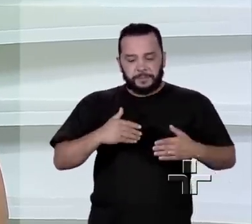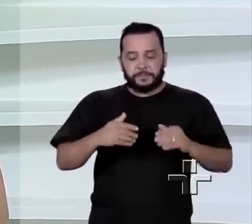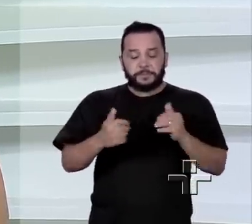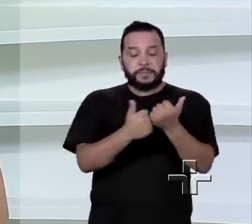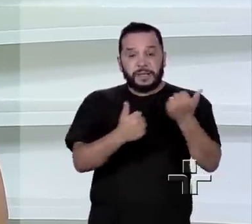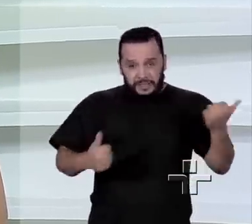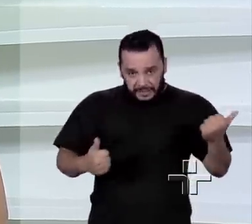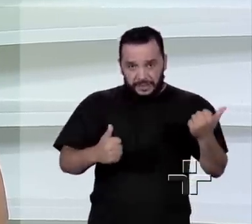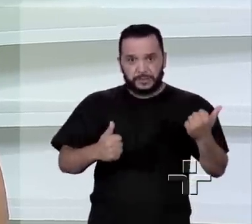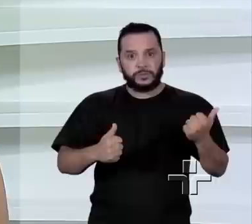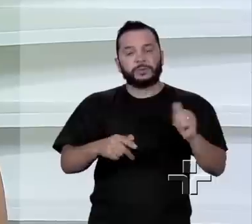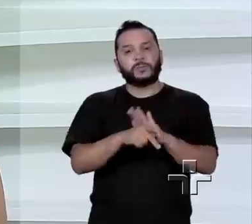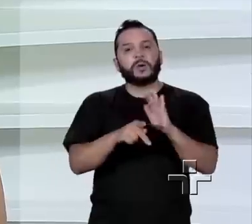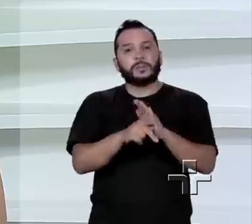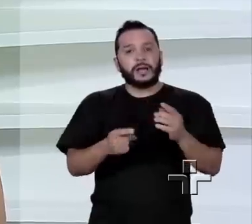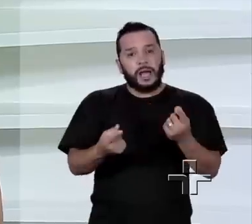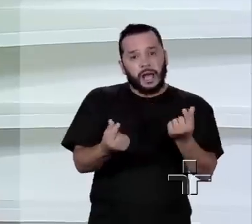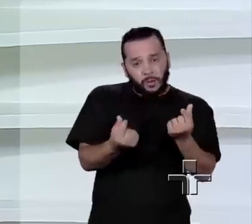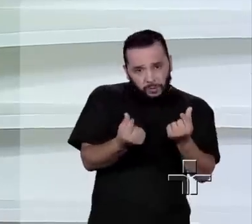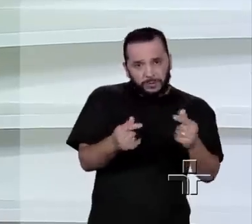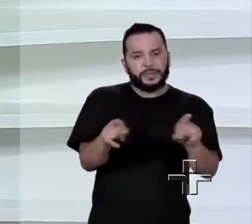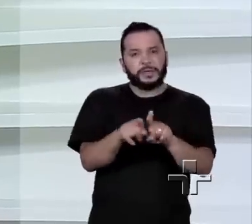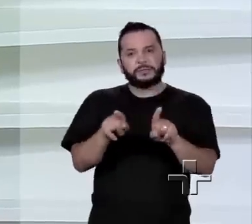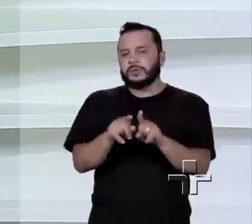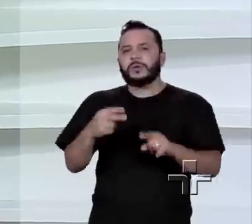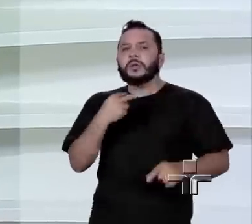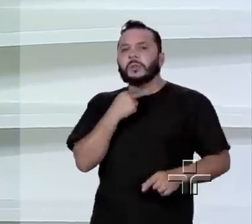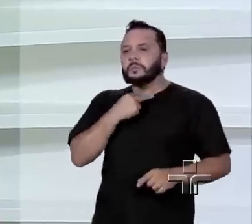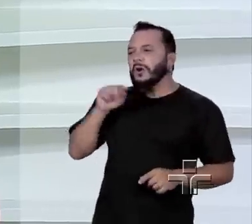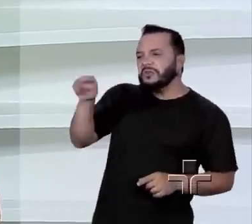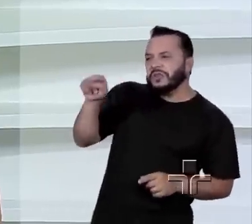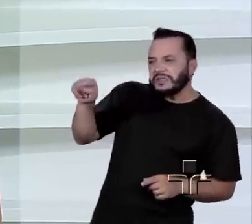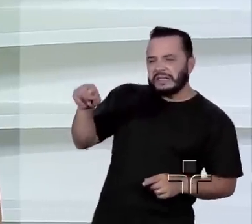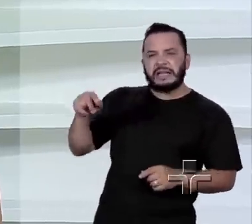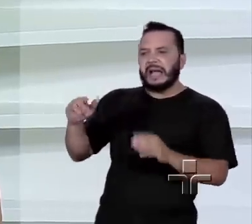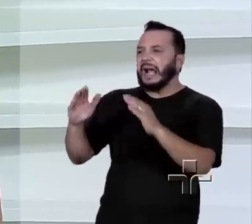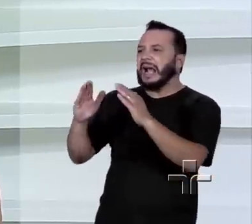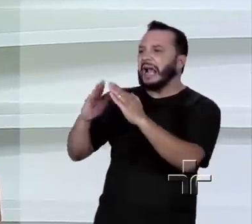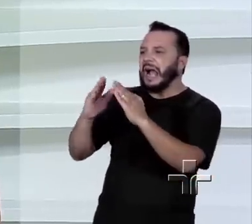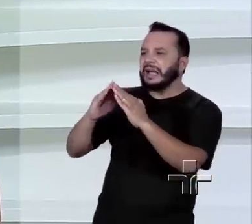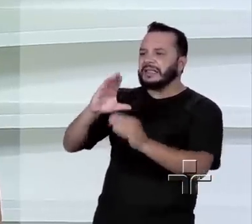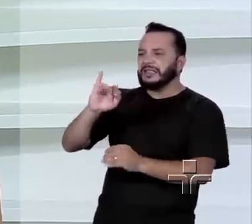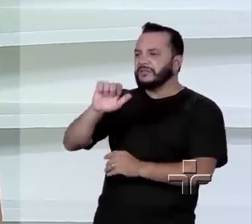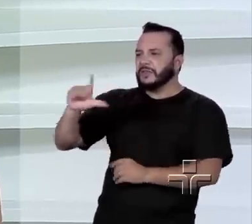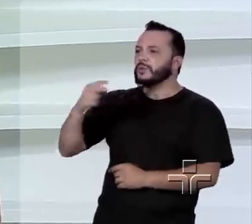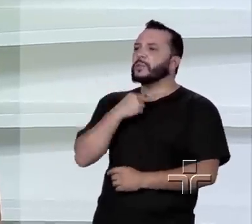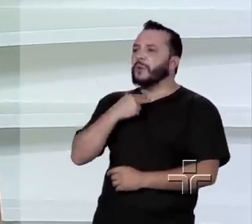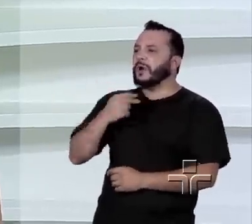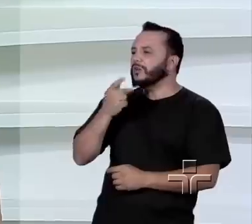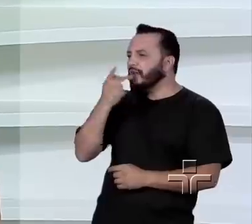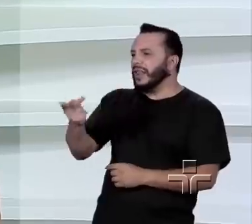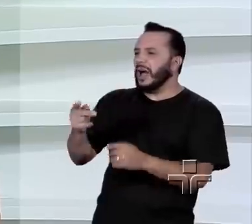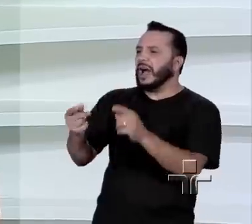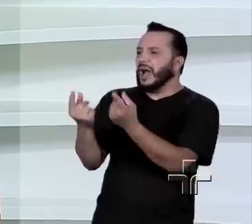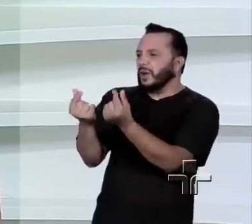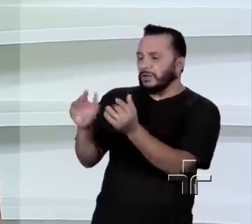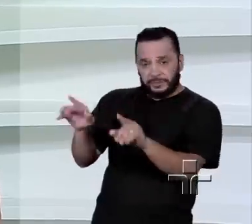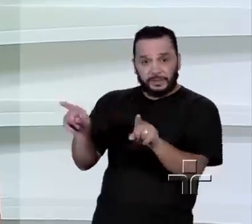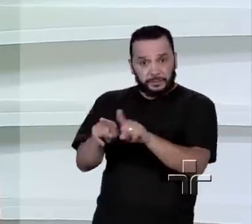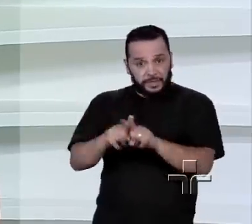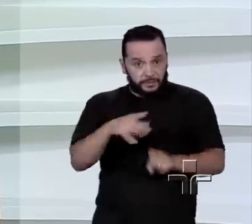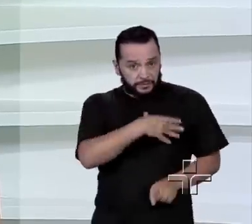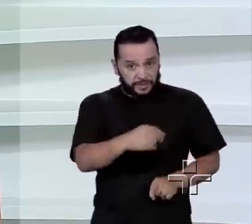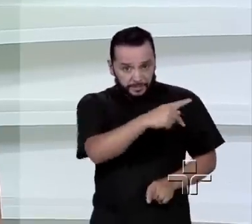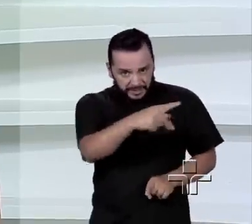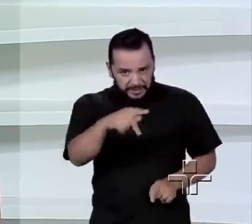o ministro da Casa Civil, dizendo que é um político que não deveria estar falando de economia. A gente teve o filho do presidente eleito saindo da